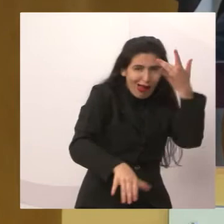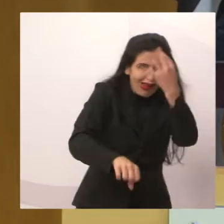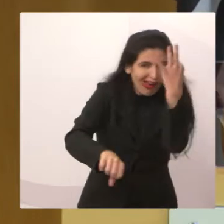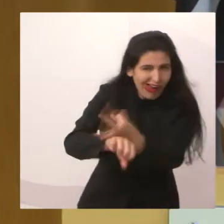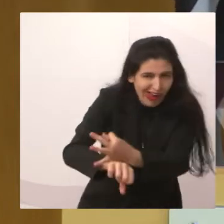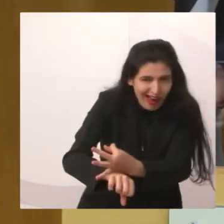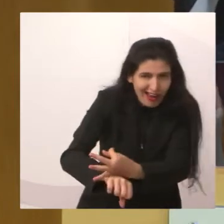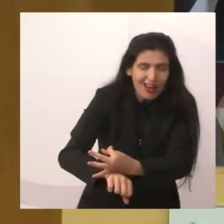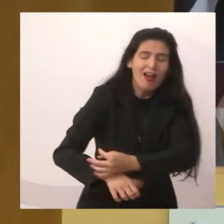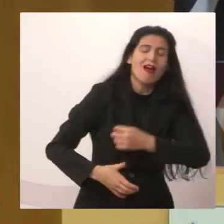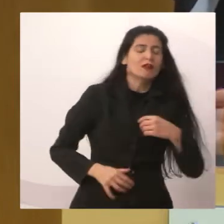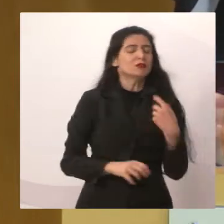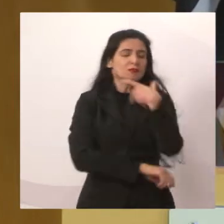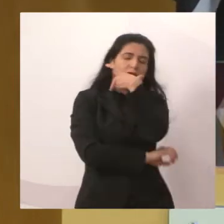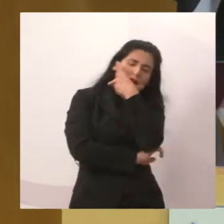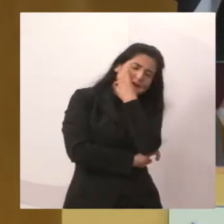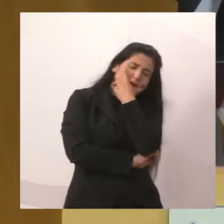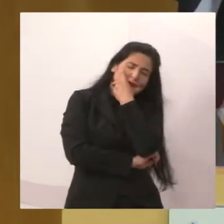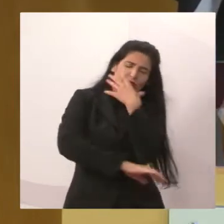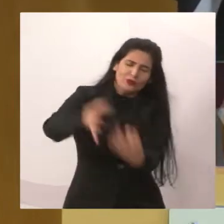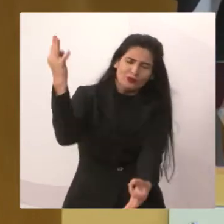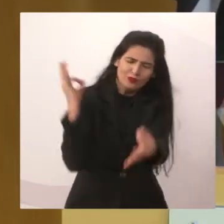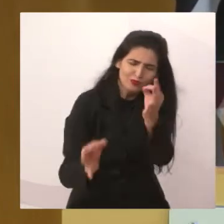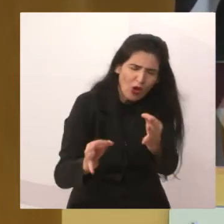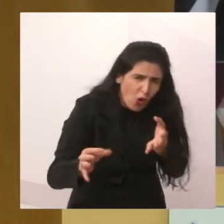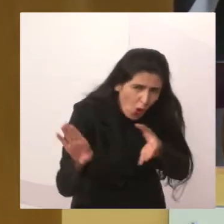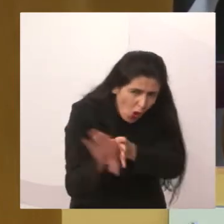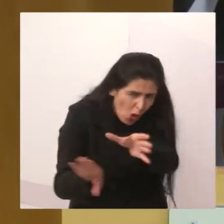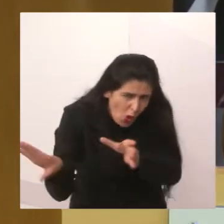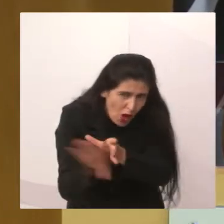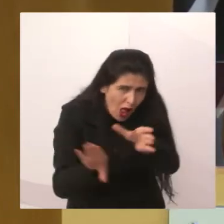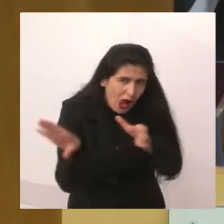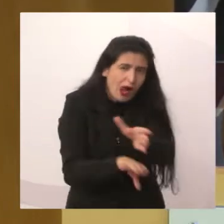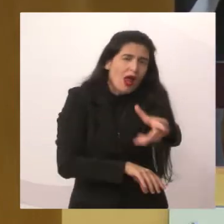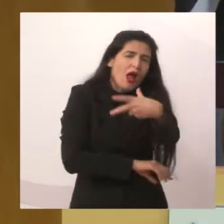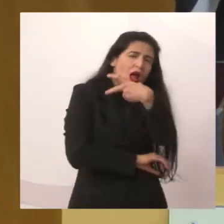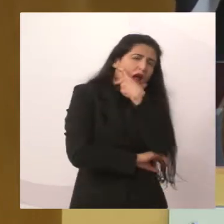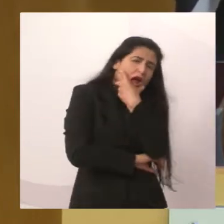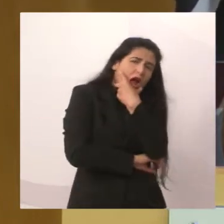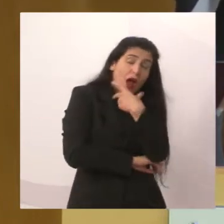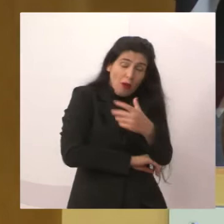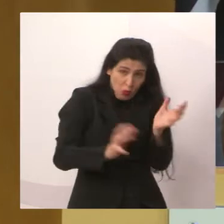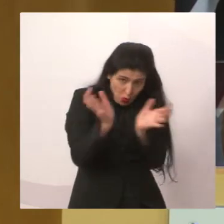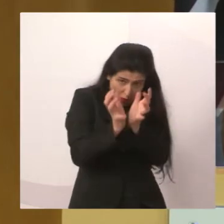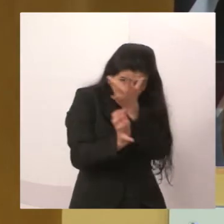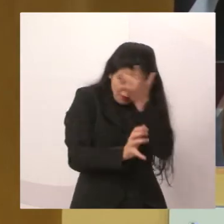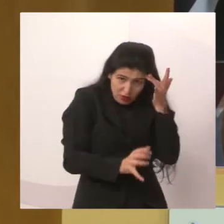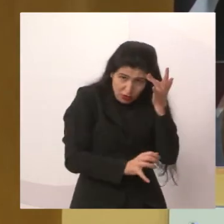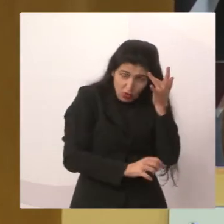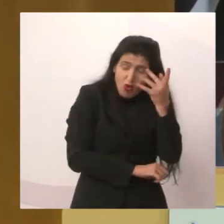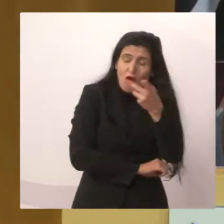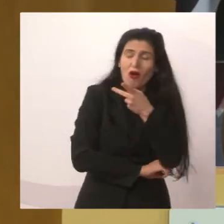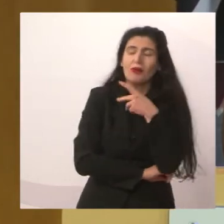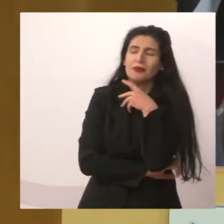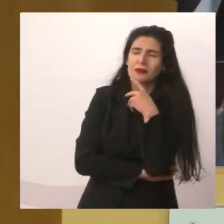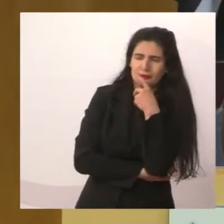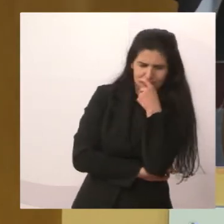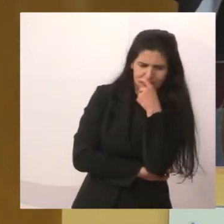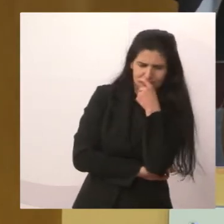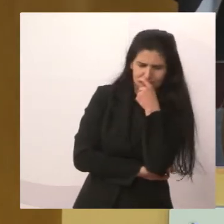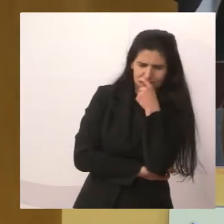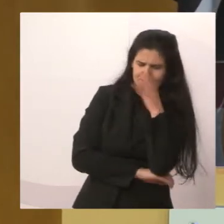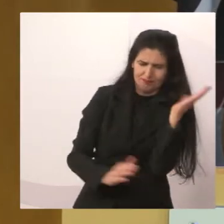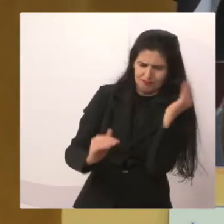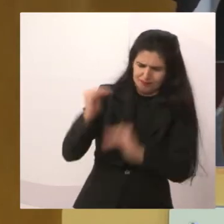apontamentos, e quem faz o julgamento são os conselheiros, e aí o conselheiro, infelizmente, vai muito a sabor do governo